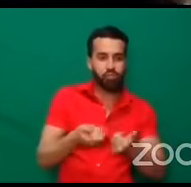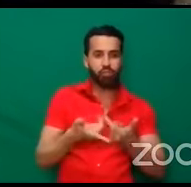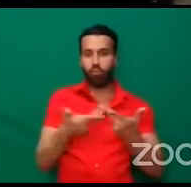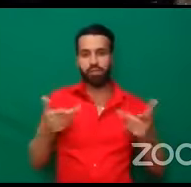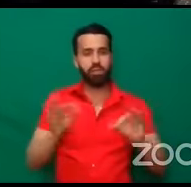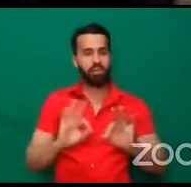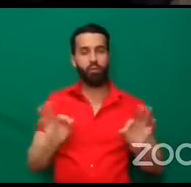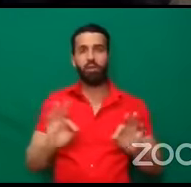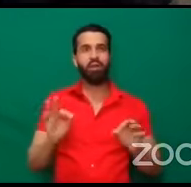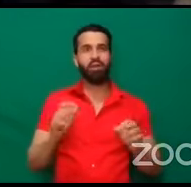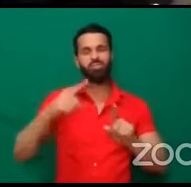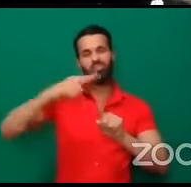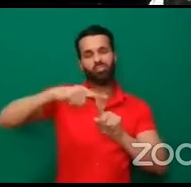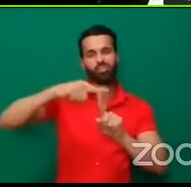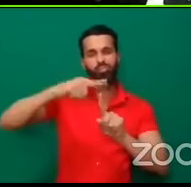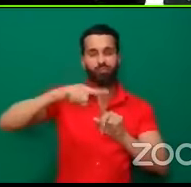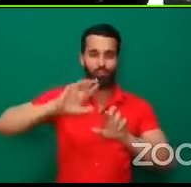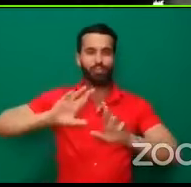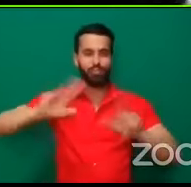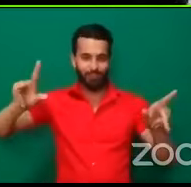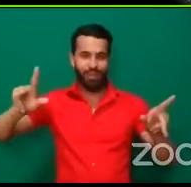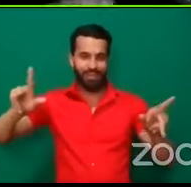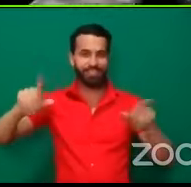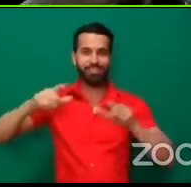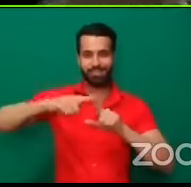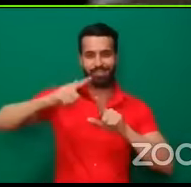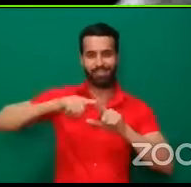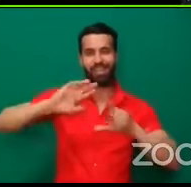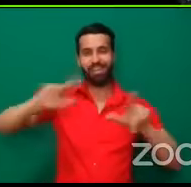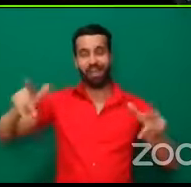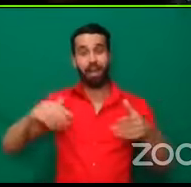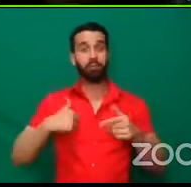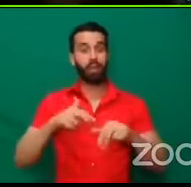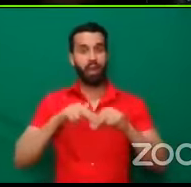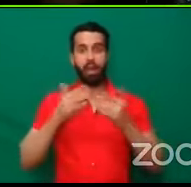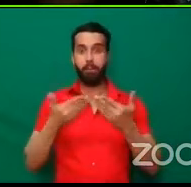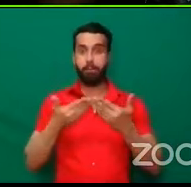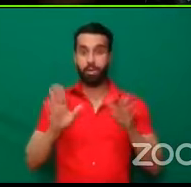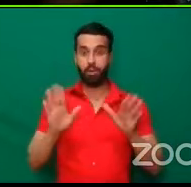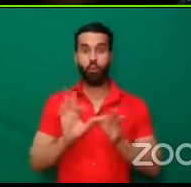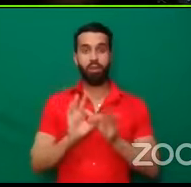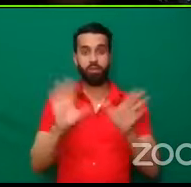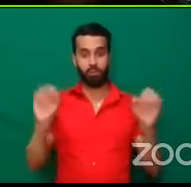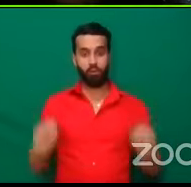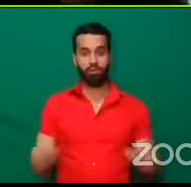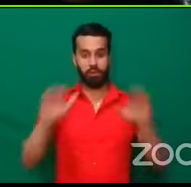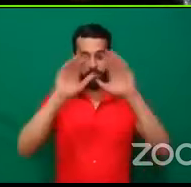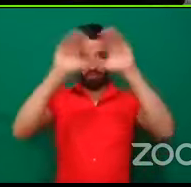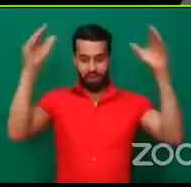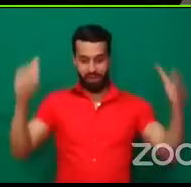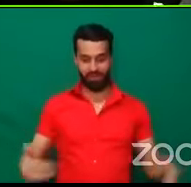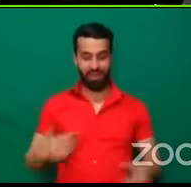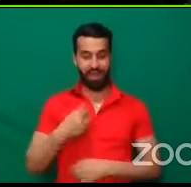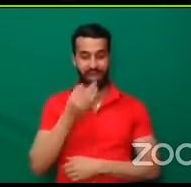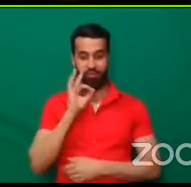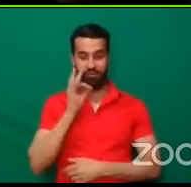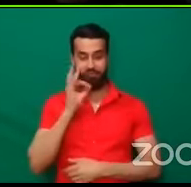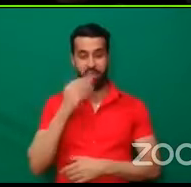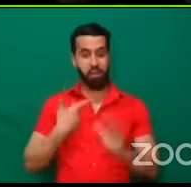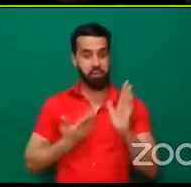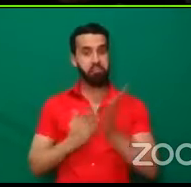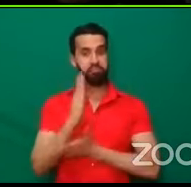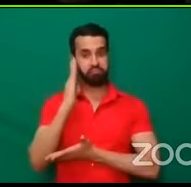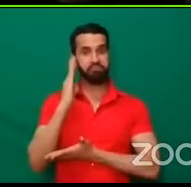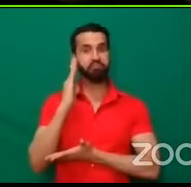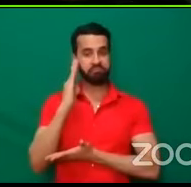para Ah, outros mesmo estilos. assim. Outros segmentos, eles abriram uma exceção e deixaram o Máquina de Café passar, né?